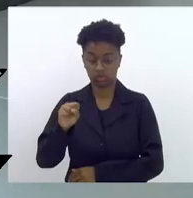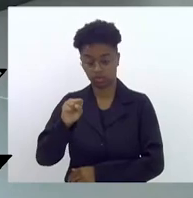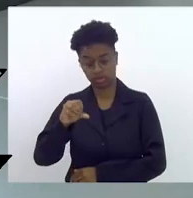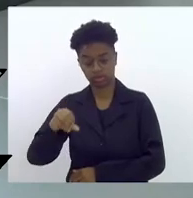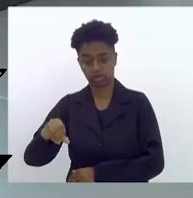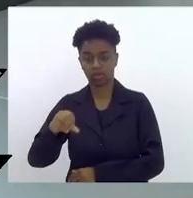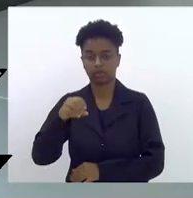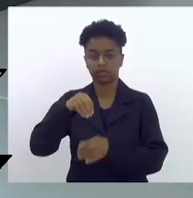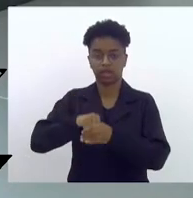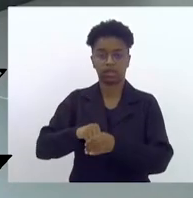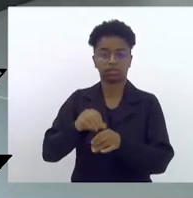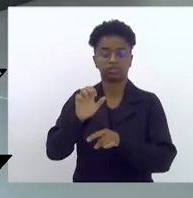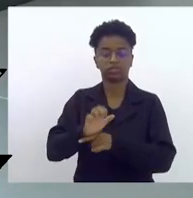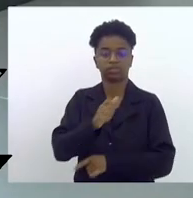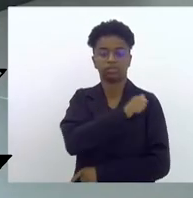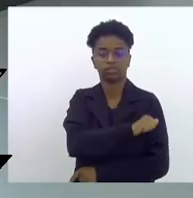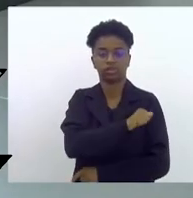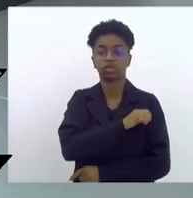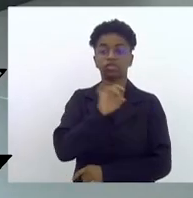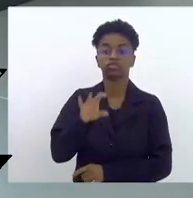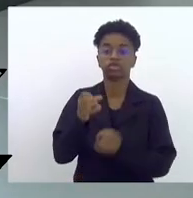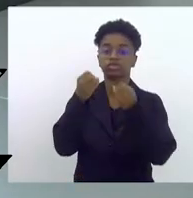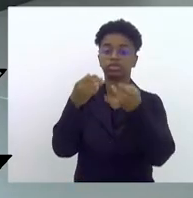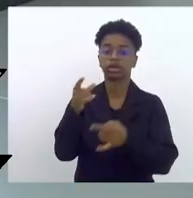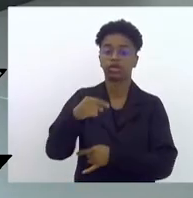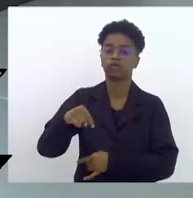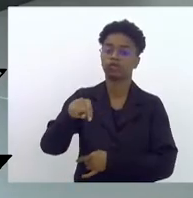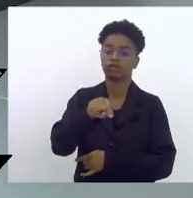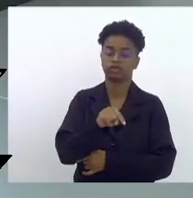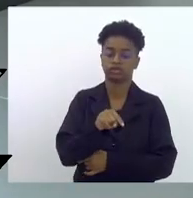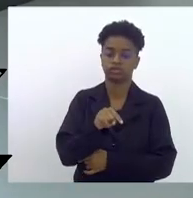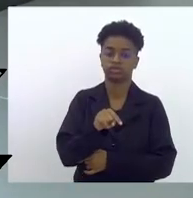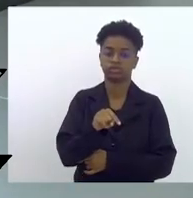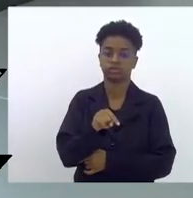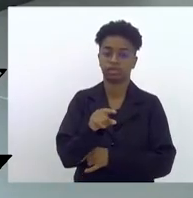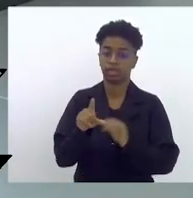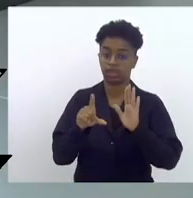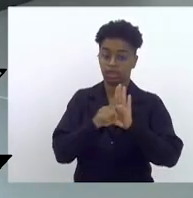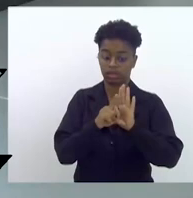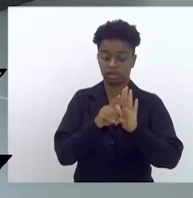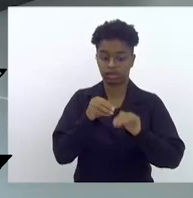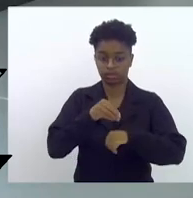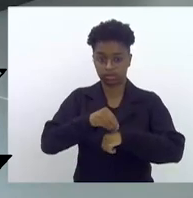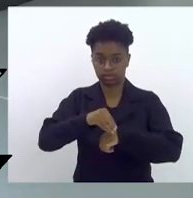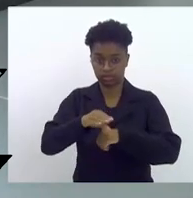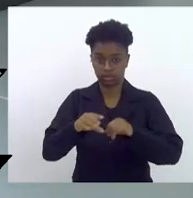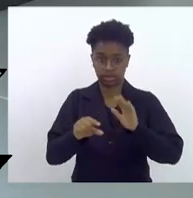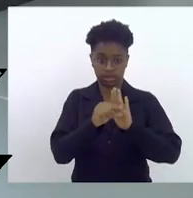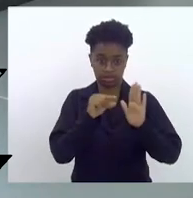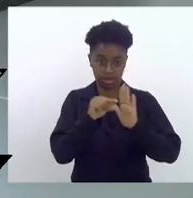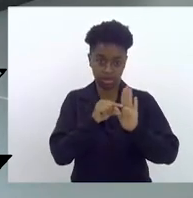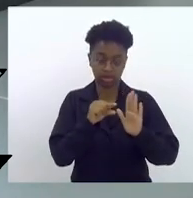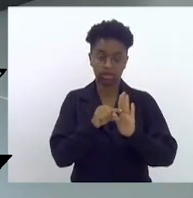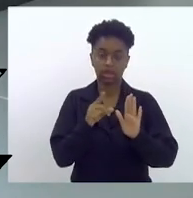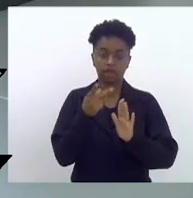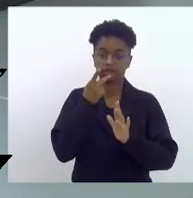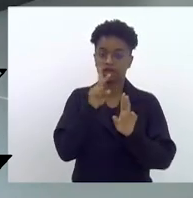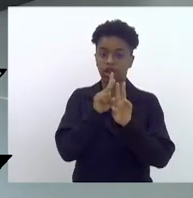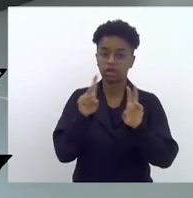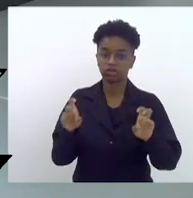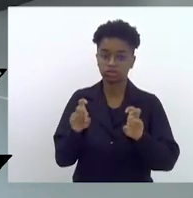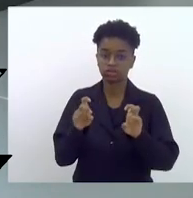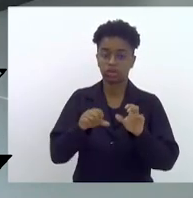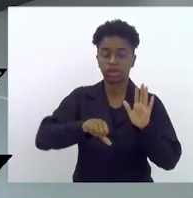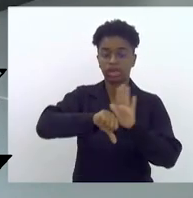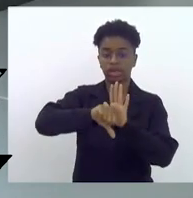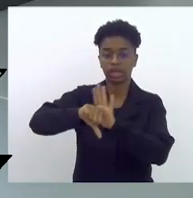do Rio de Janeiro só para ilustrar aqui para vossa excelências essa lei mencionada na imenta se refere aos